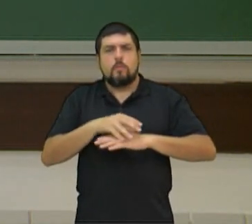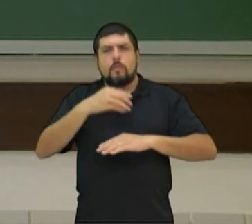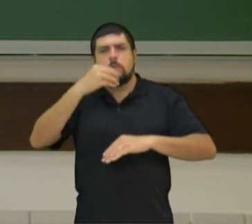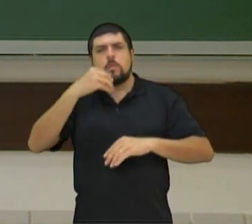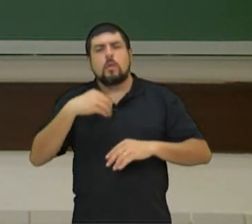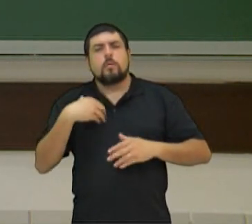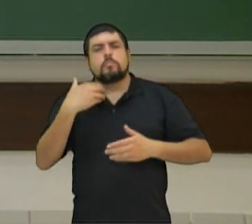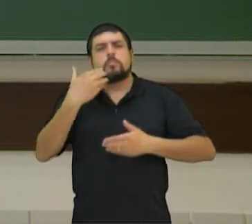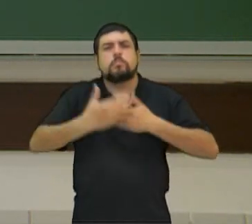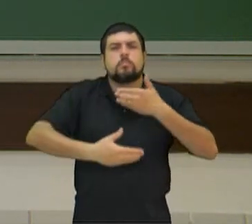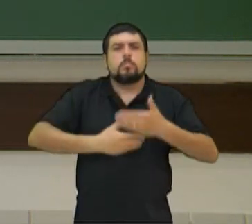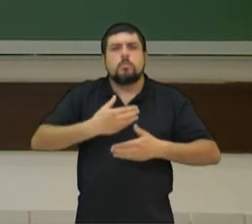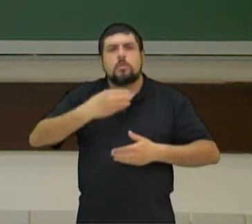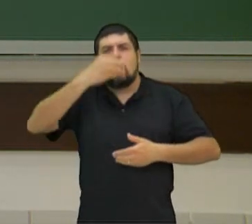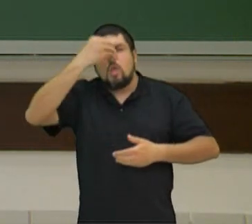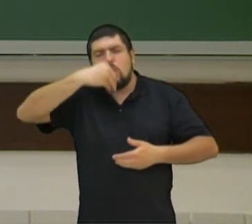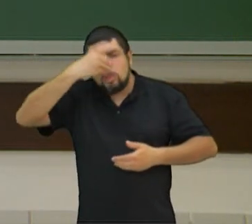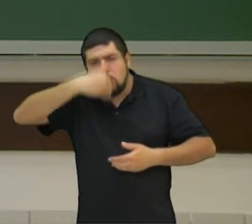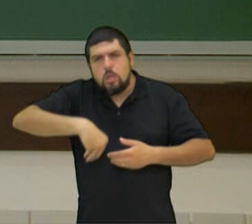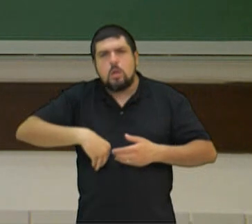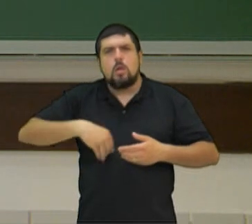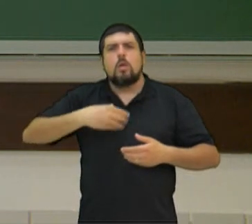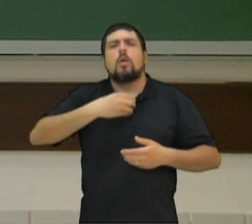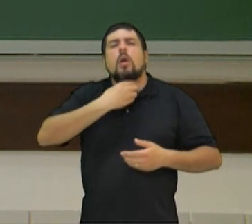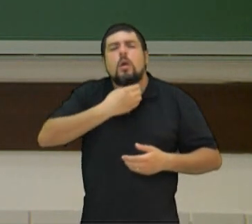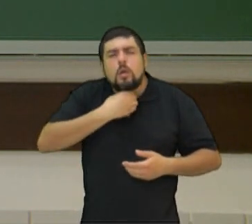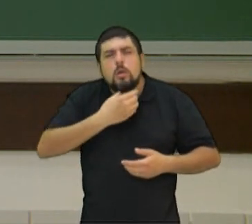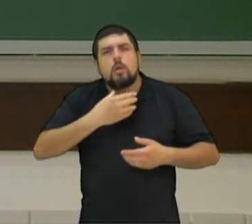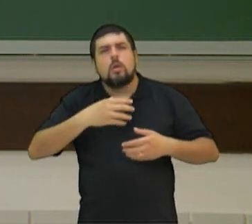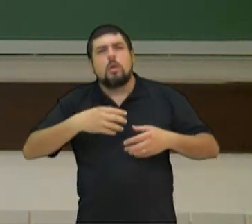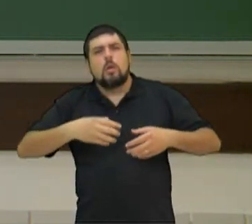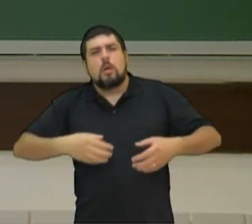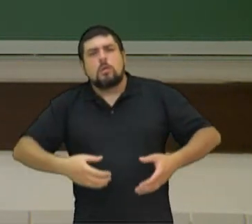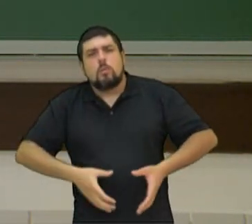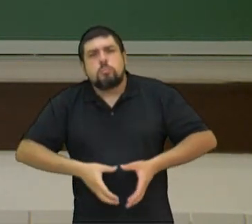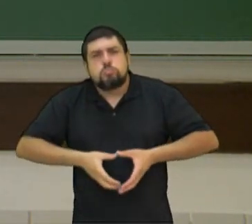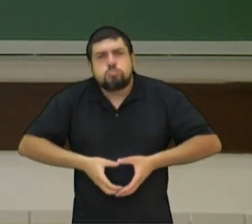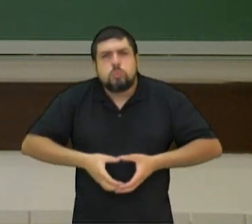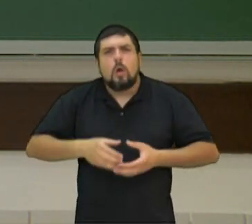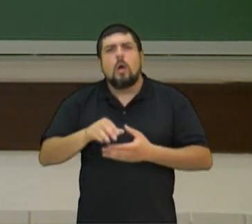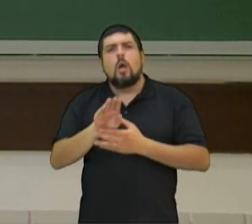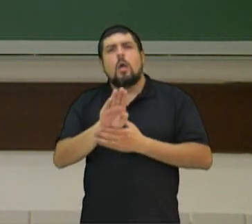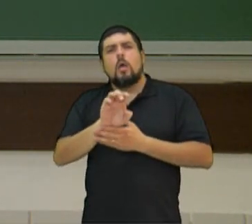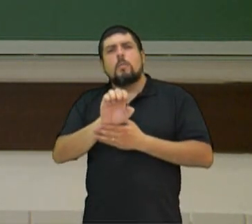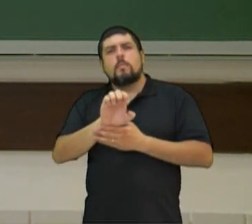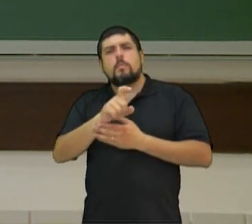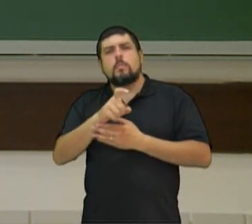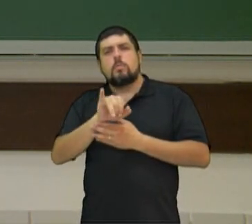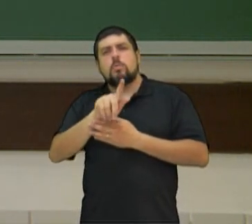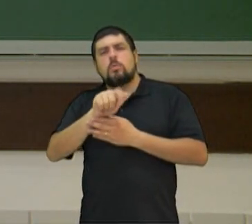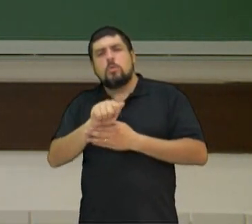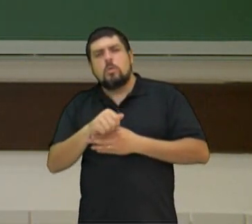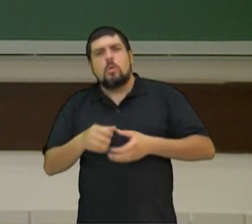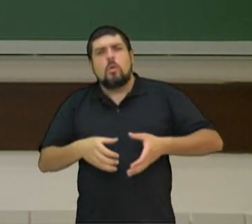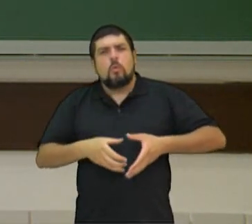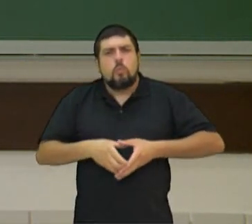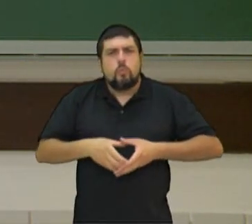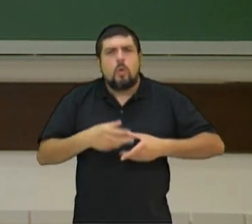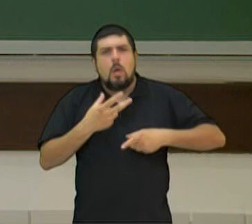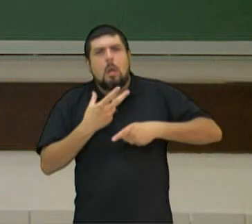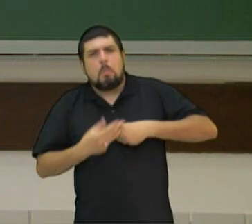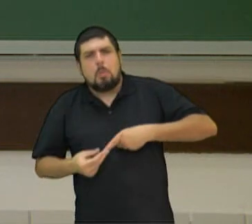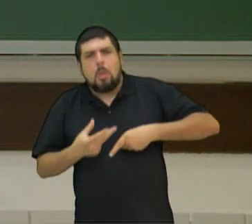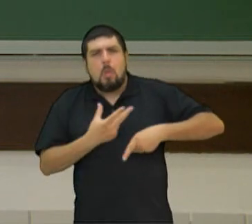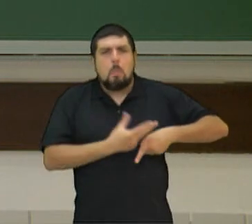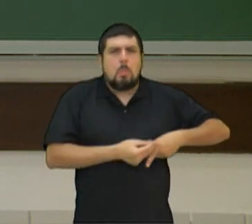gripes, resfriados, infecções de garganta, de bexiga. Ou seja, o problema do HIV é